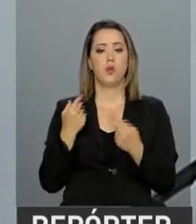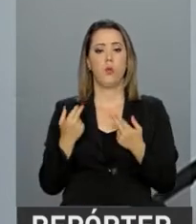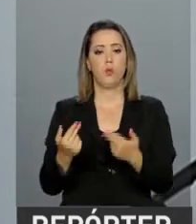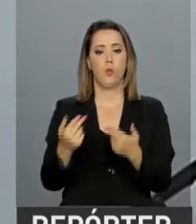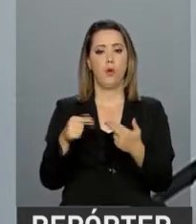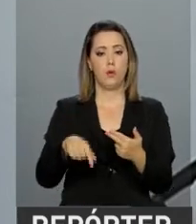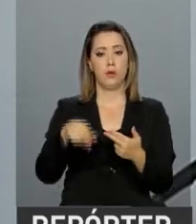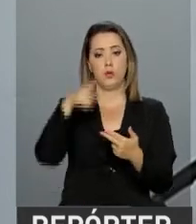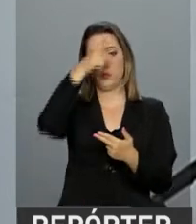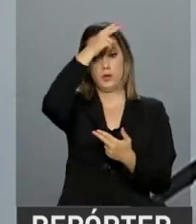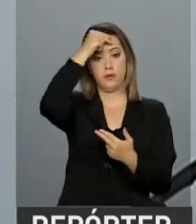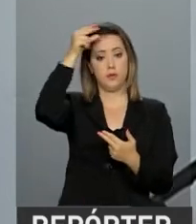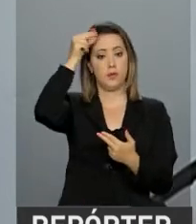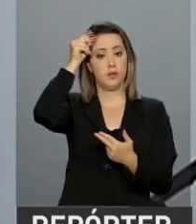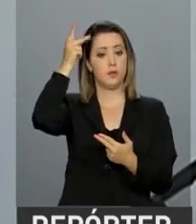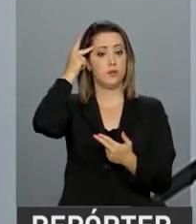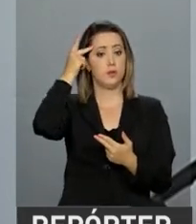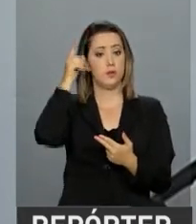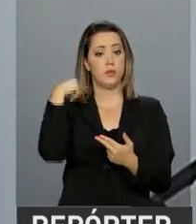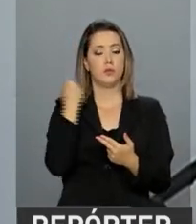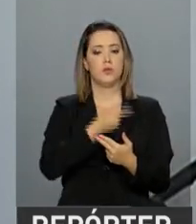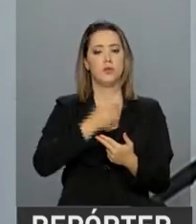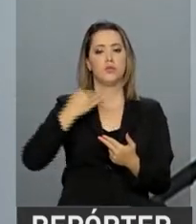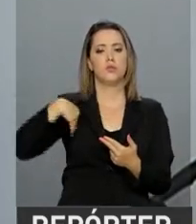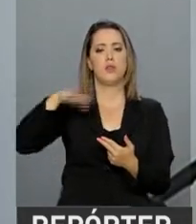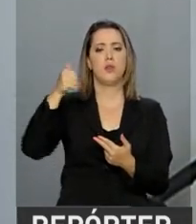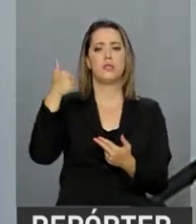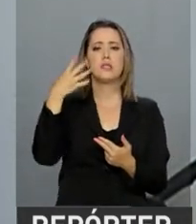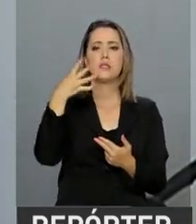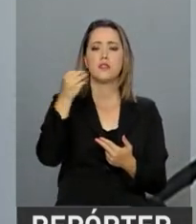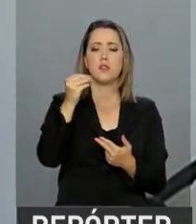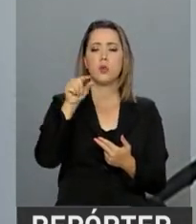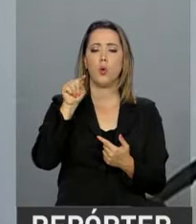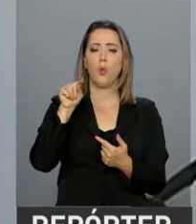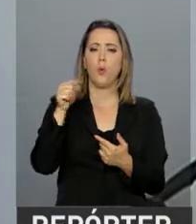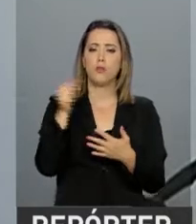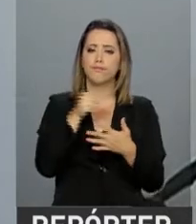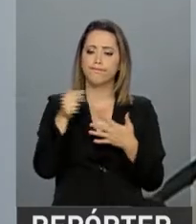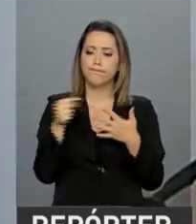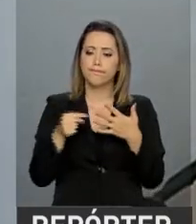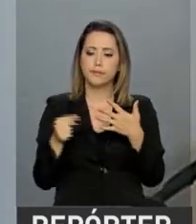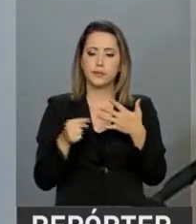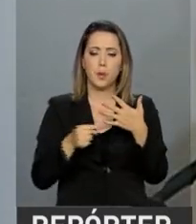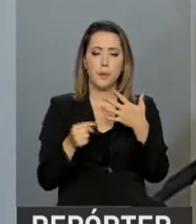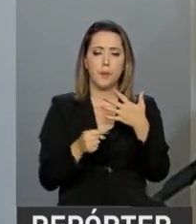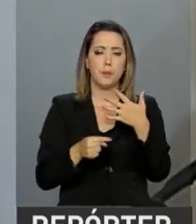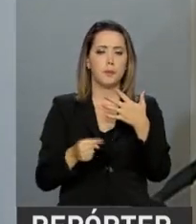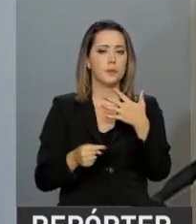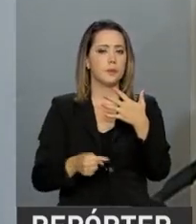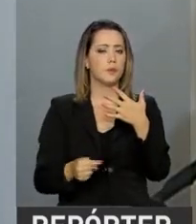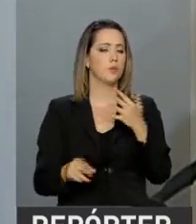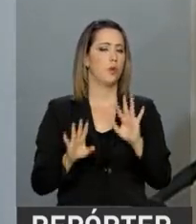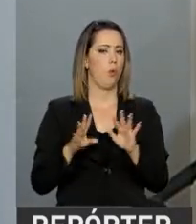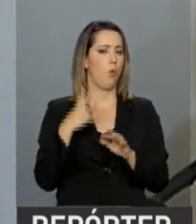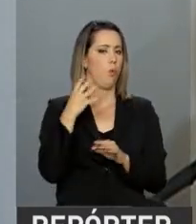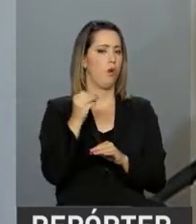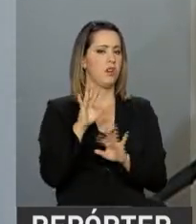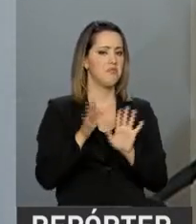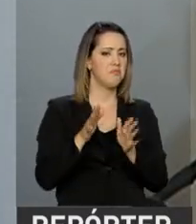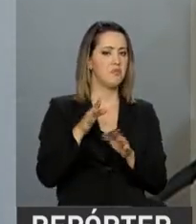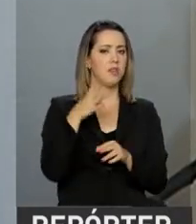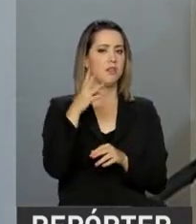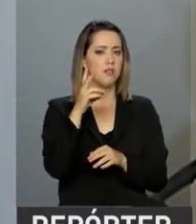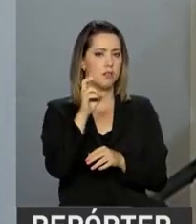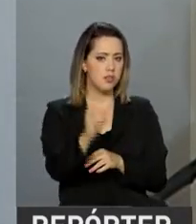São Paulo, nós praticamos mais de 140 medidas, sendo que cerca de 40 ou 50 delas, João,